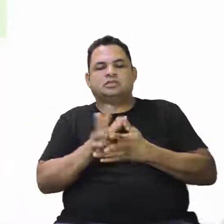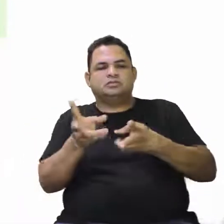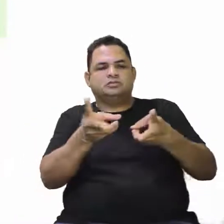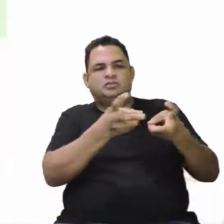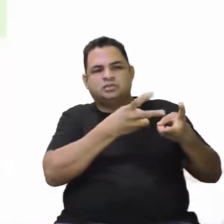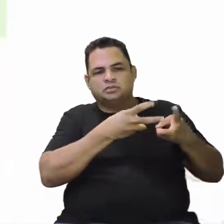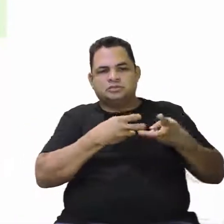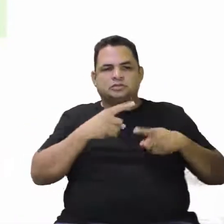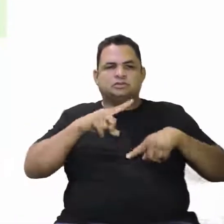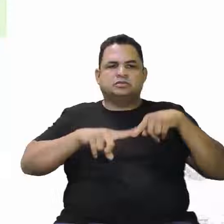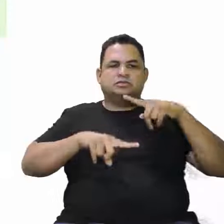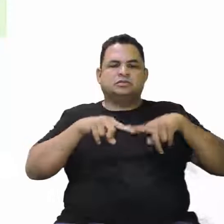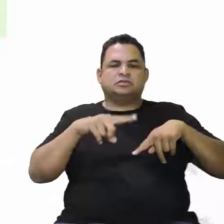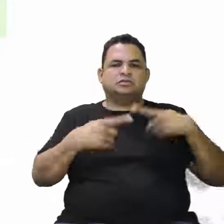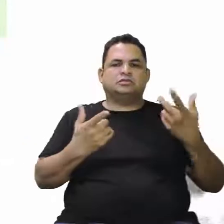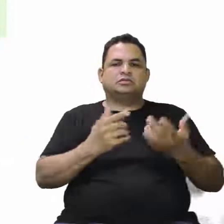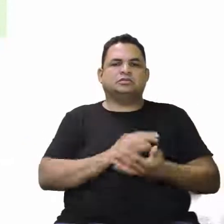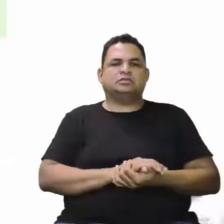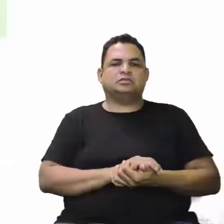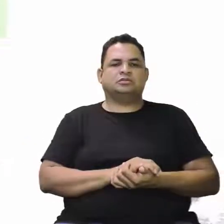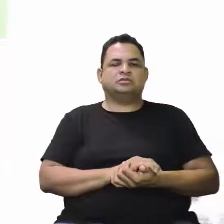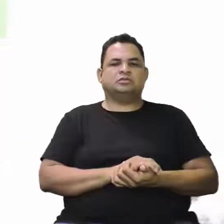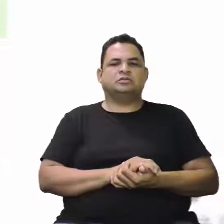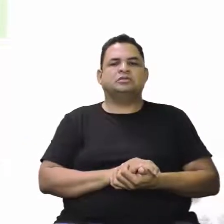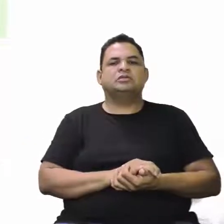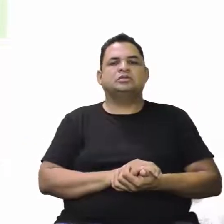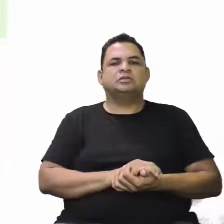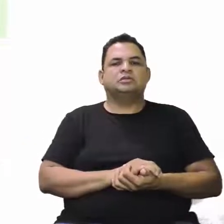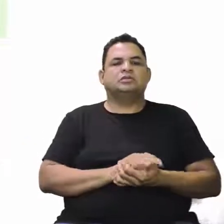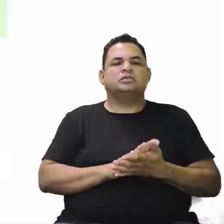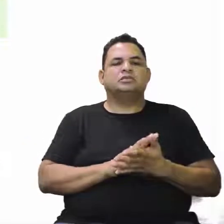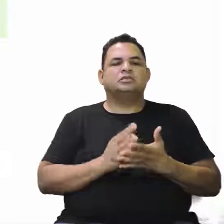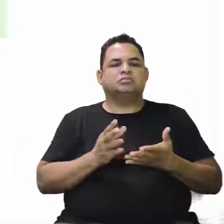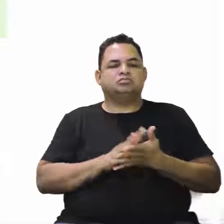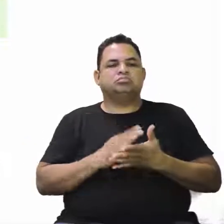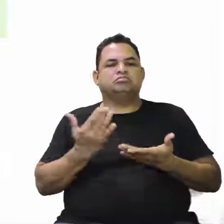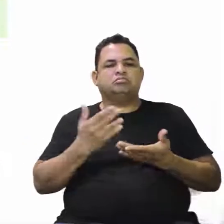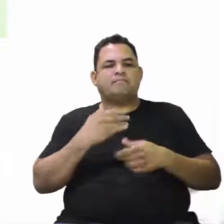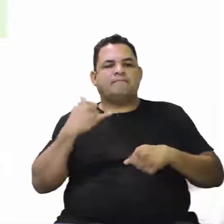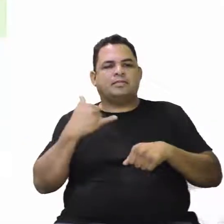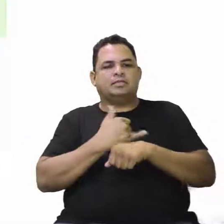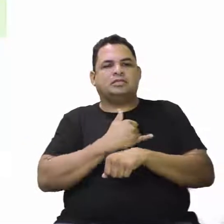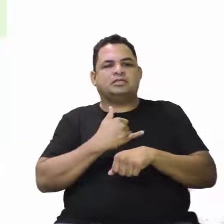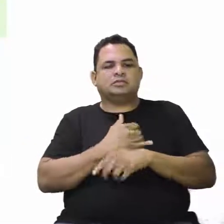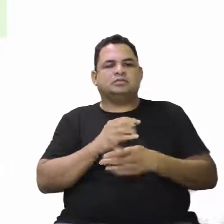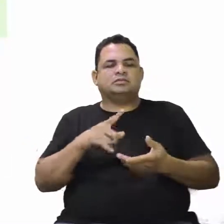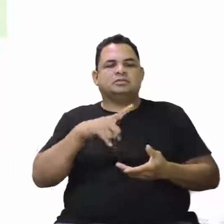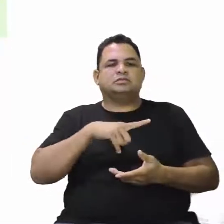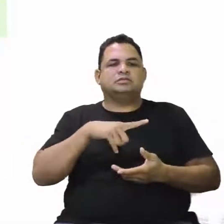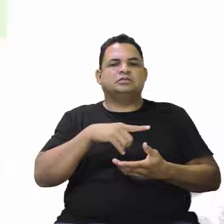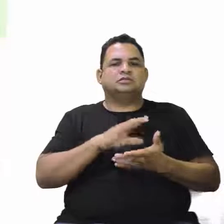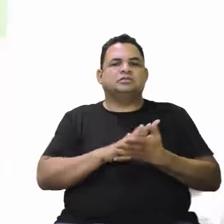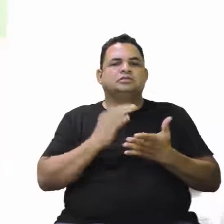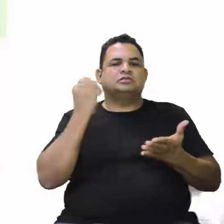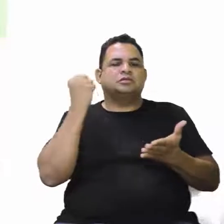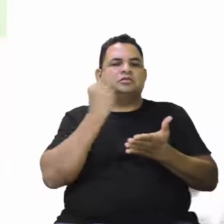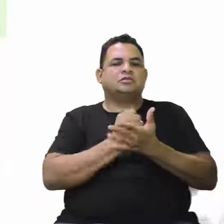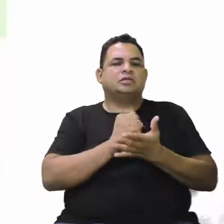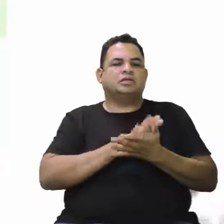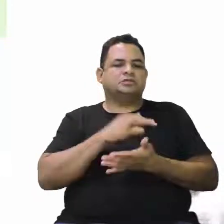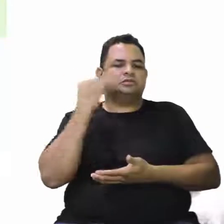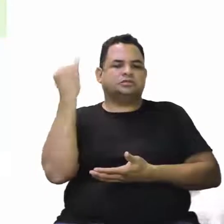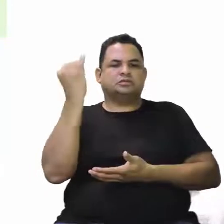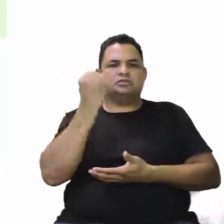extrativista, que eu falei para vocês, do extrativismo vegetal, mineral, e a gente traz alguns marcos importantes